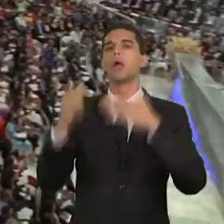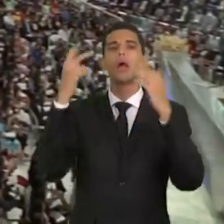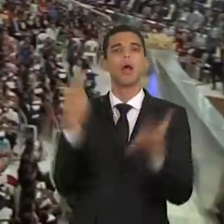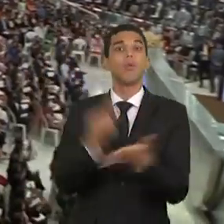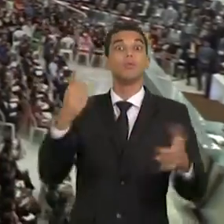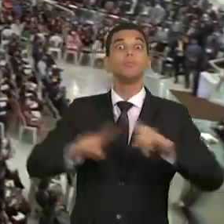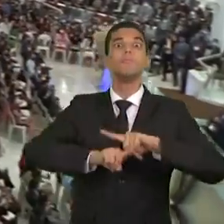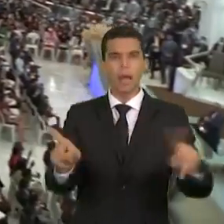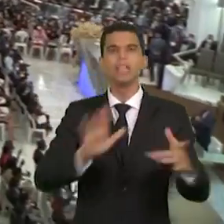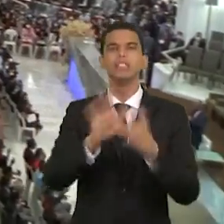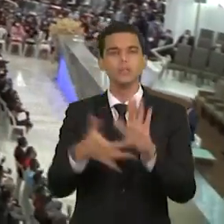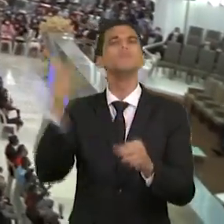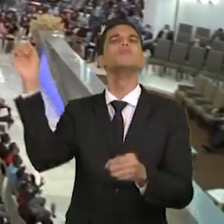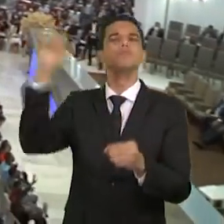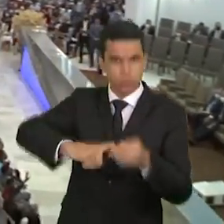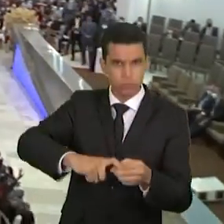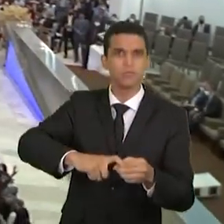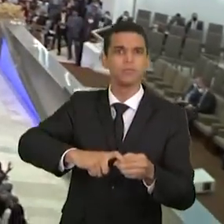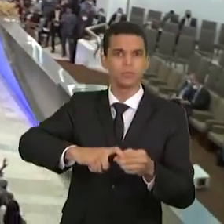está voltando.